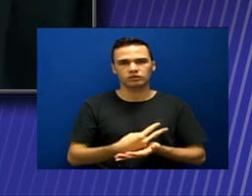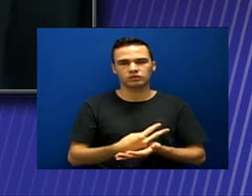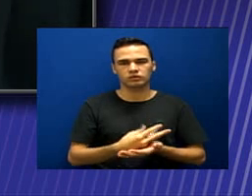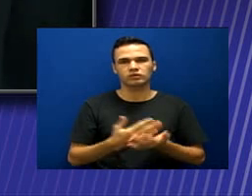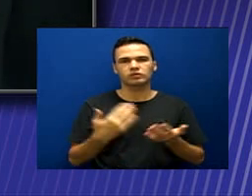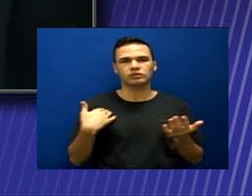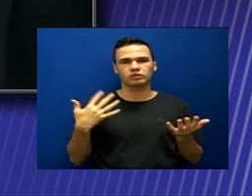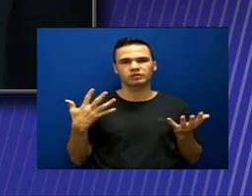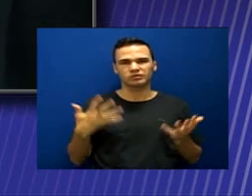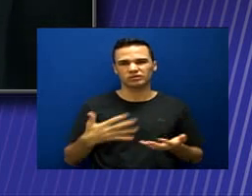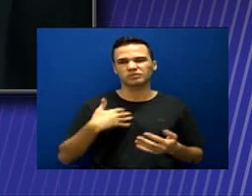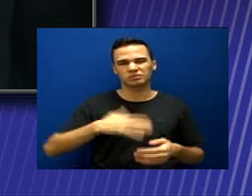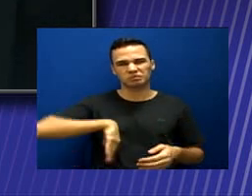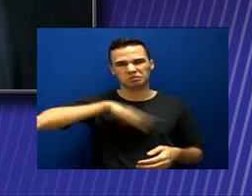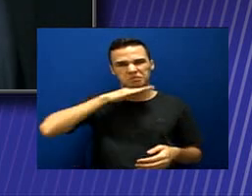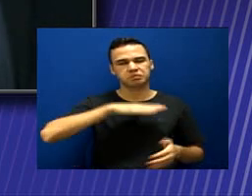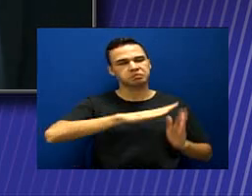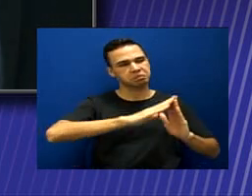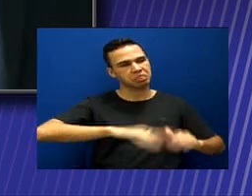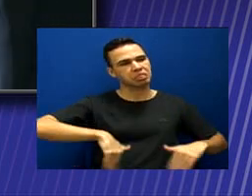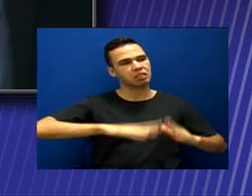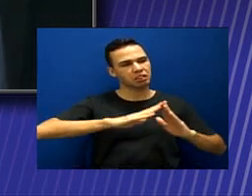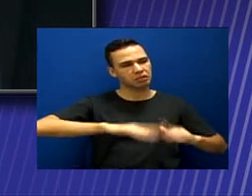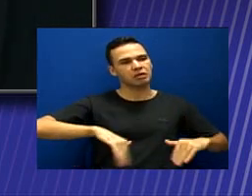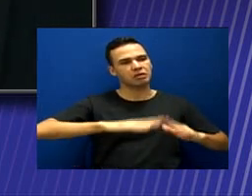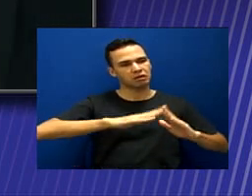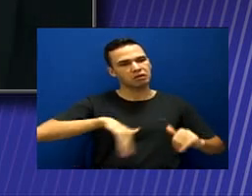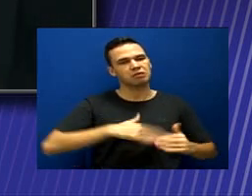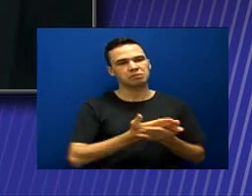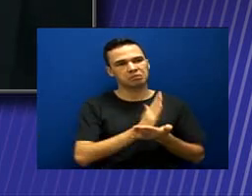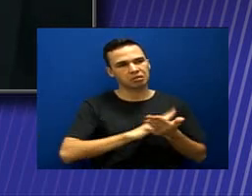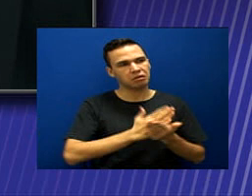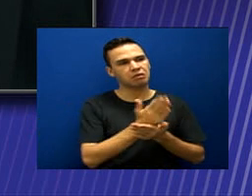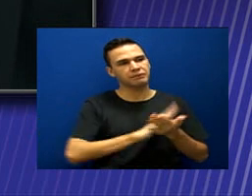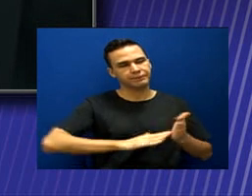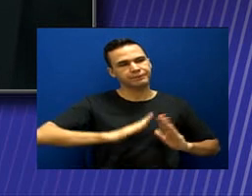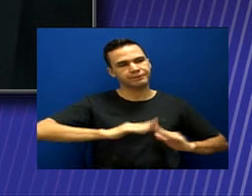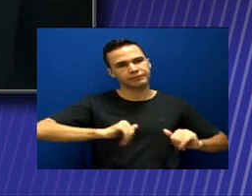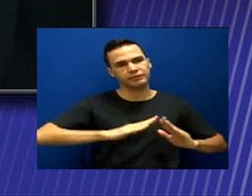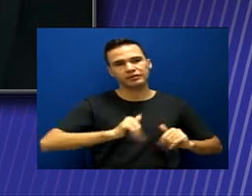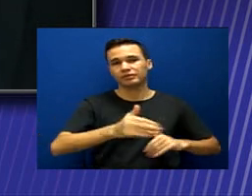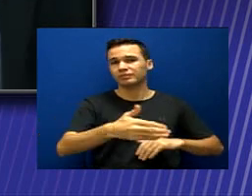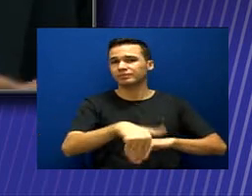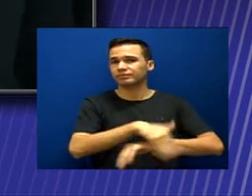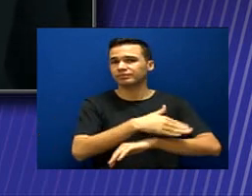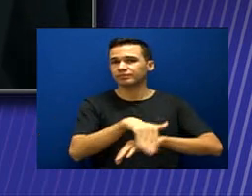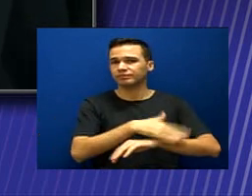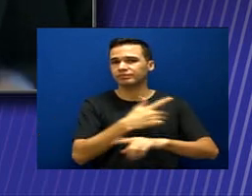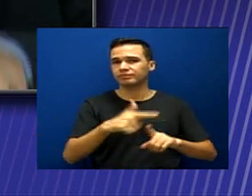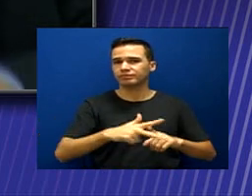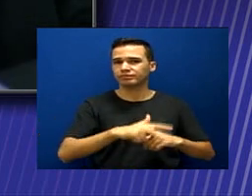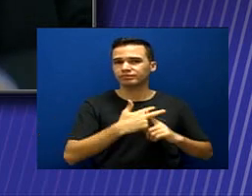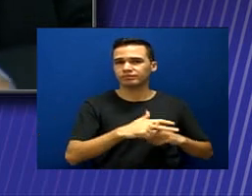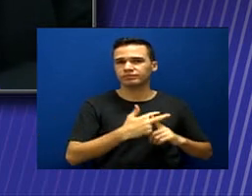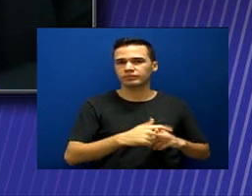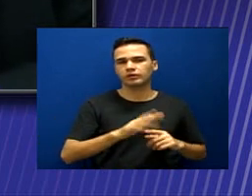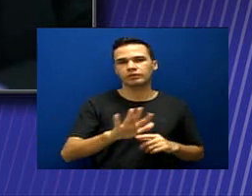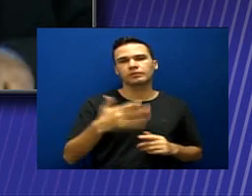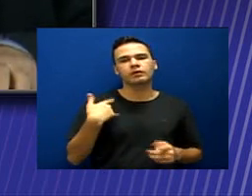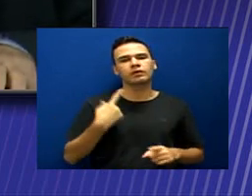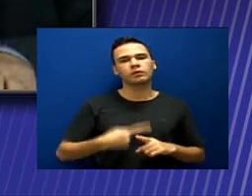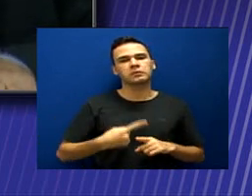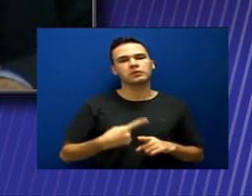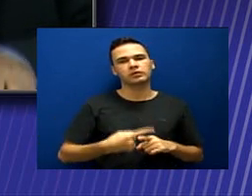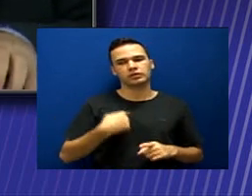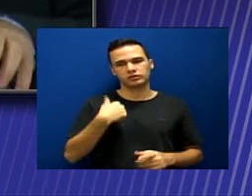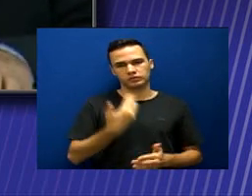estou, inclusive, de saco cheio de ficar cobrando situações básicas de manutenção. Mas vamos continuar. Mas, viu, não é por causa disso